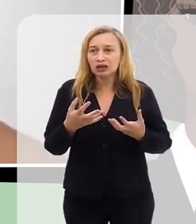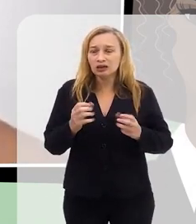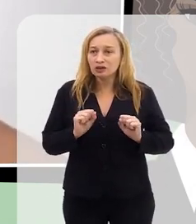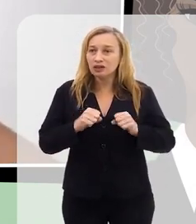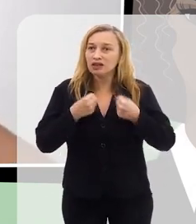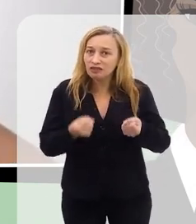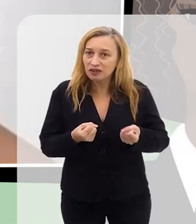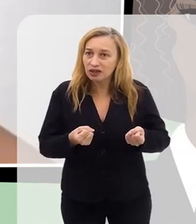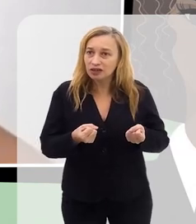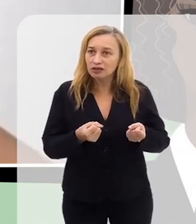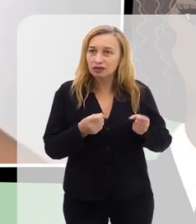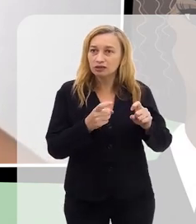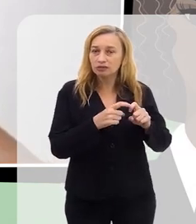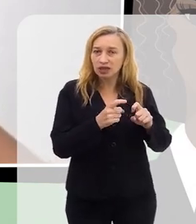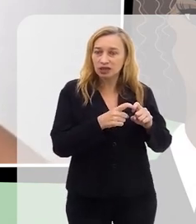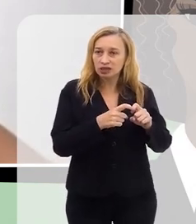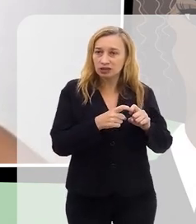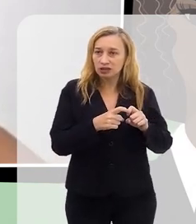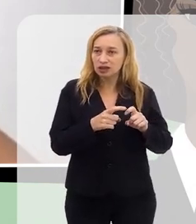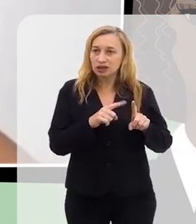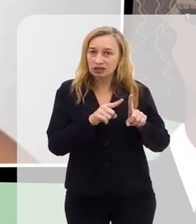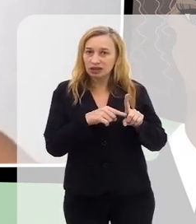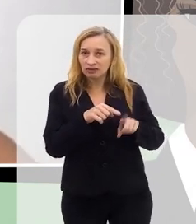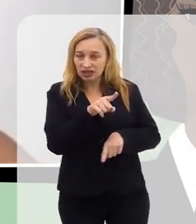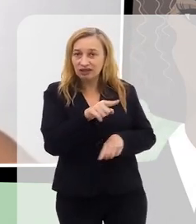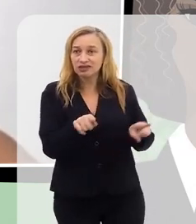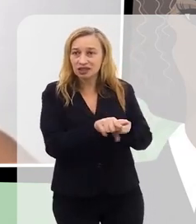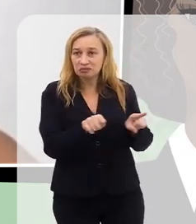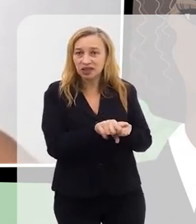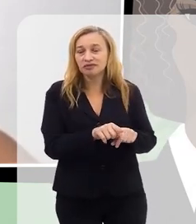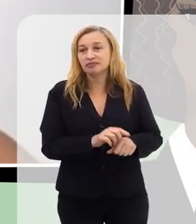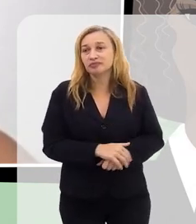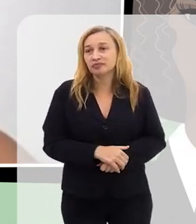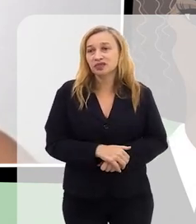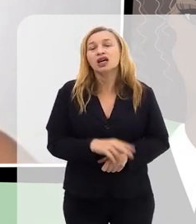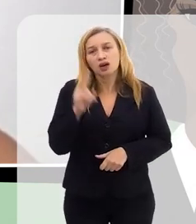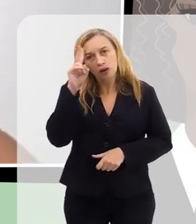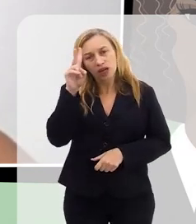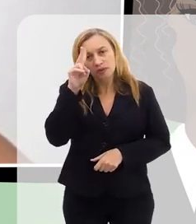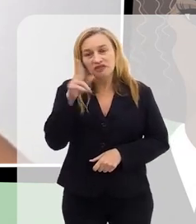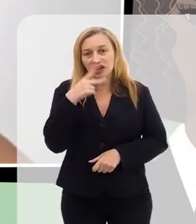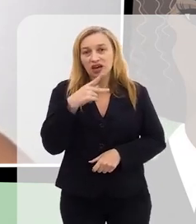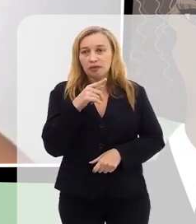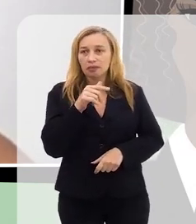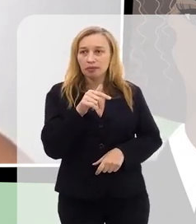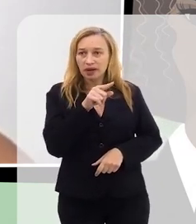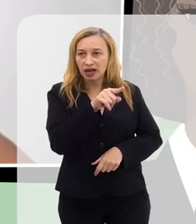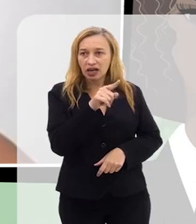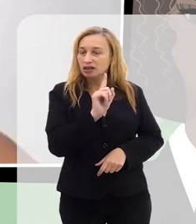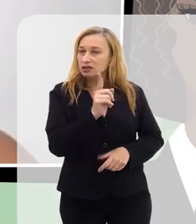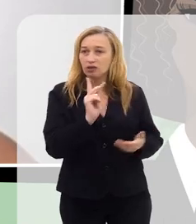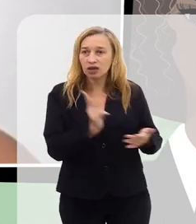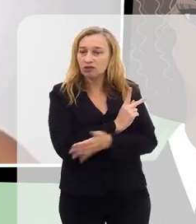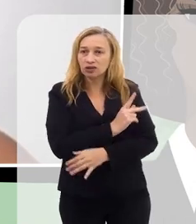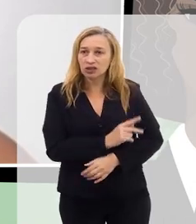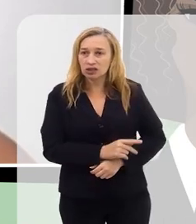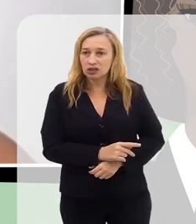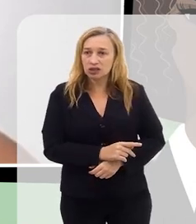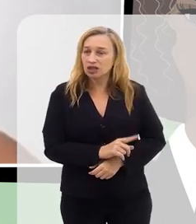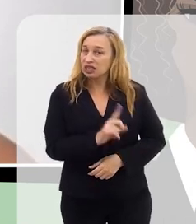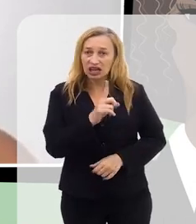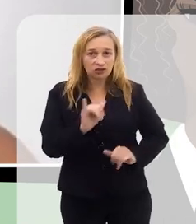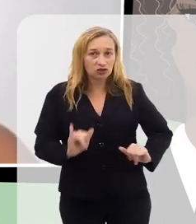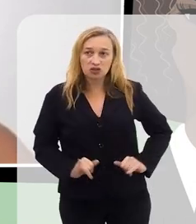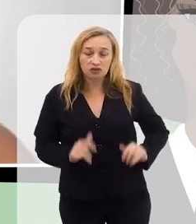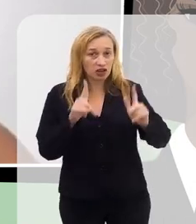muito defender a médica, eu queria muito proteger a médica. Ela estava grávida também. E eu lembro de dizer para ela que isso não iria acontecer com